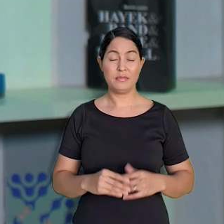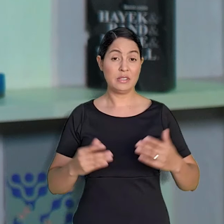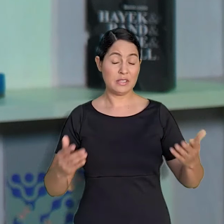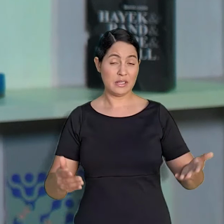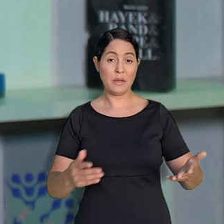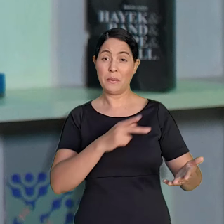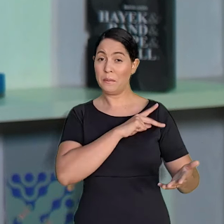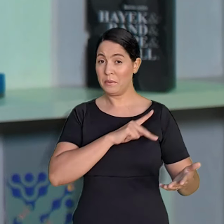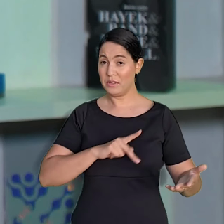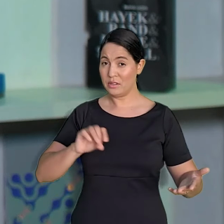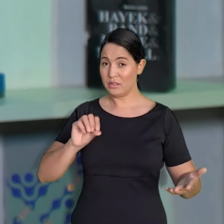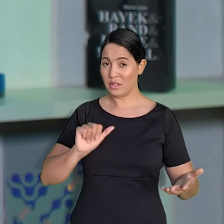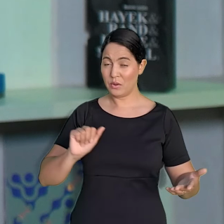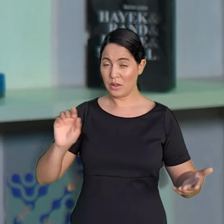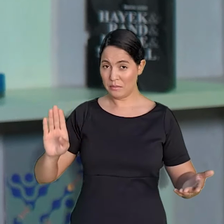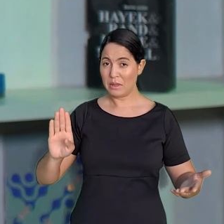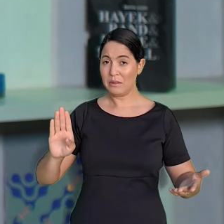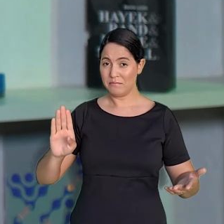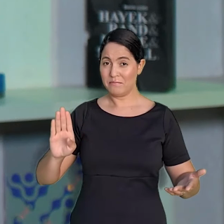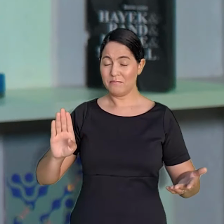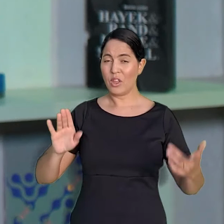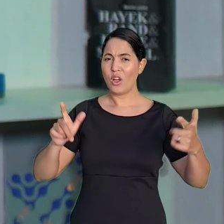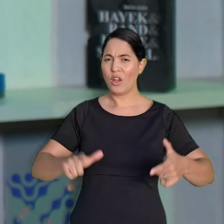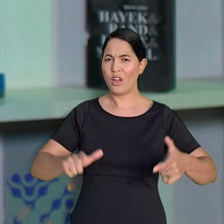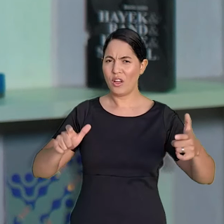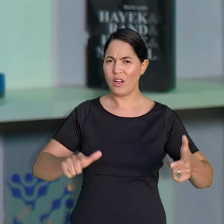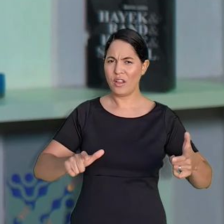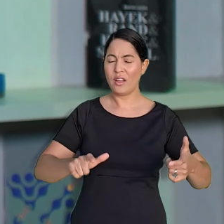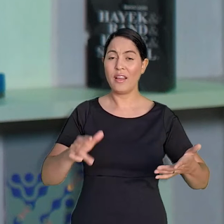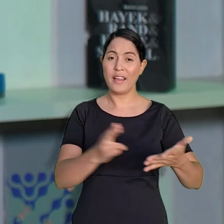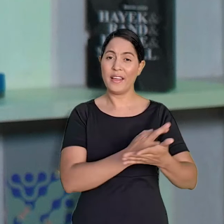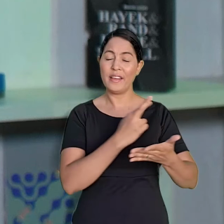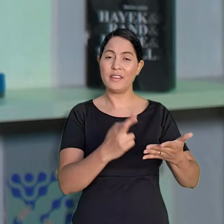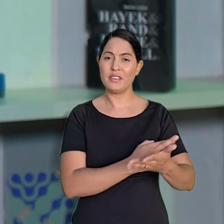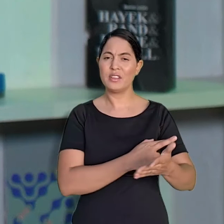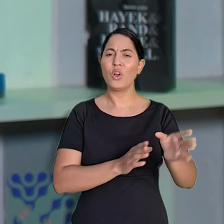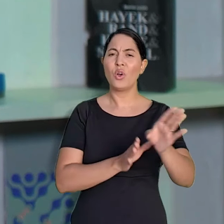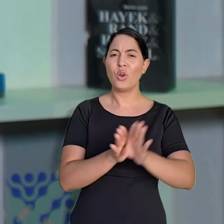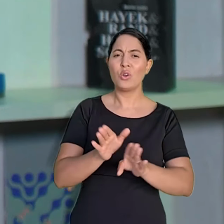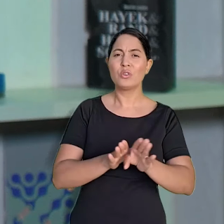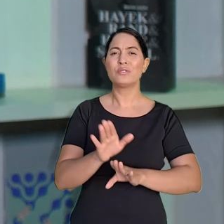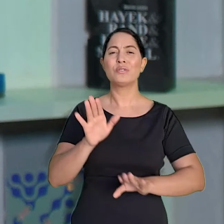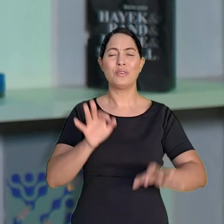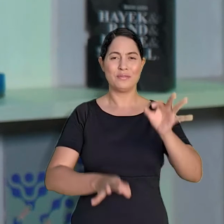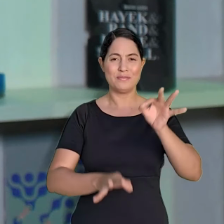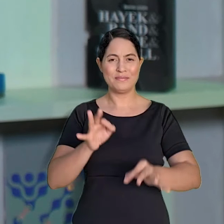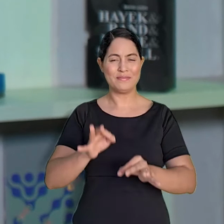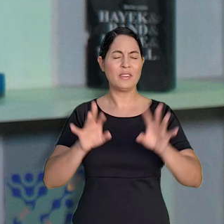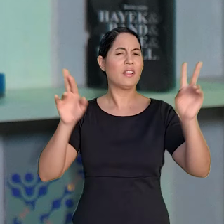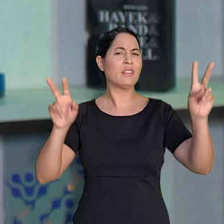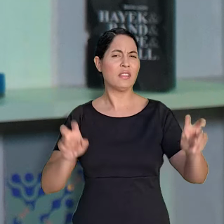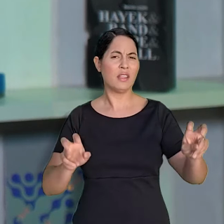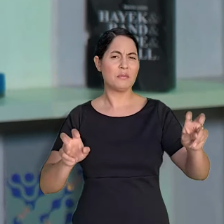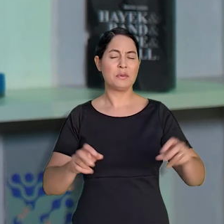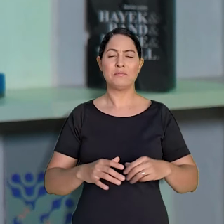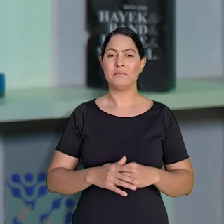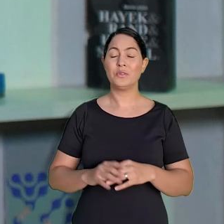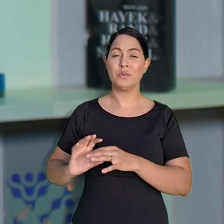Nacional publicou um importante artigo na revista Consultor Jurídico com o tema A Litigiosidade que nasce